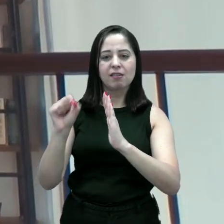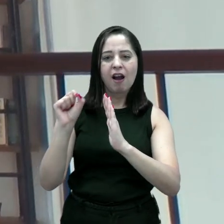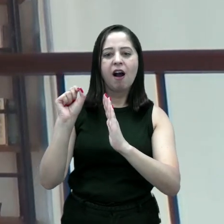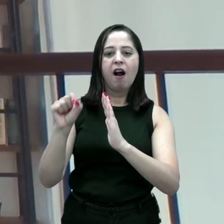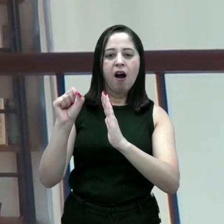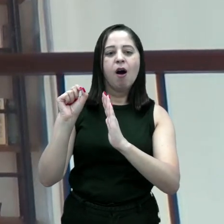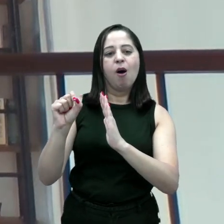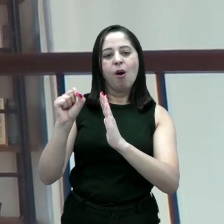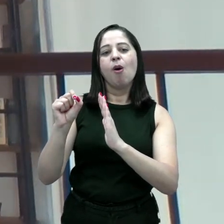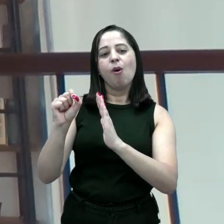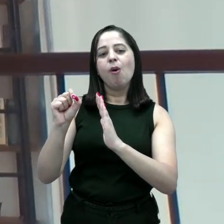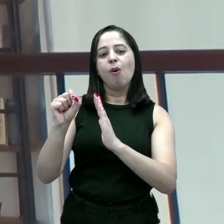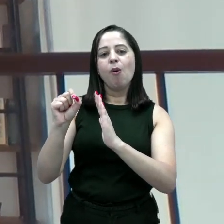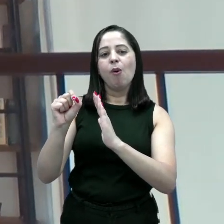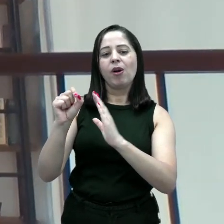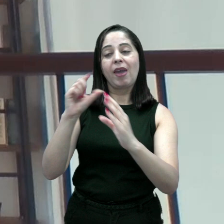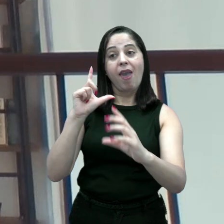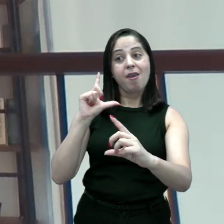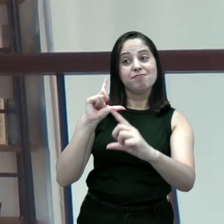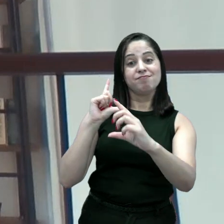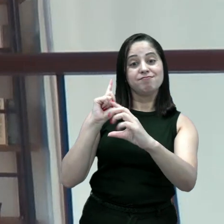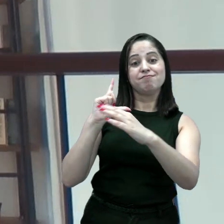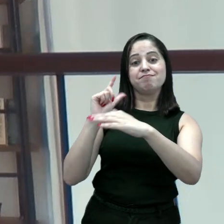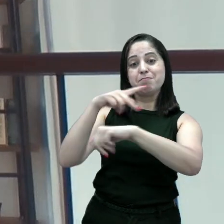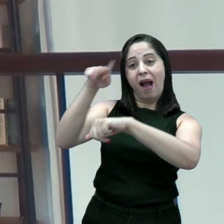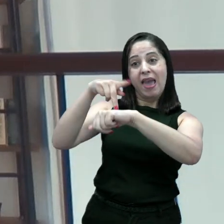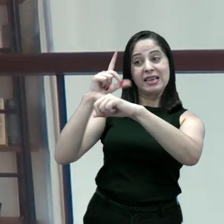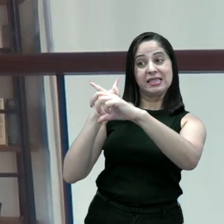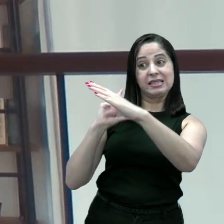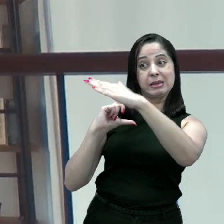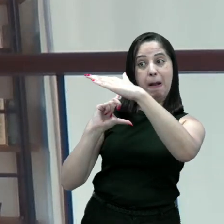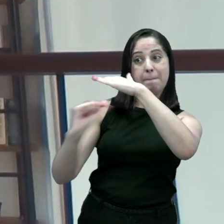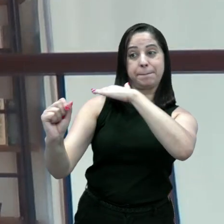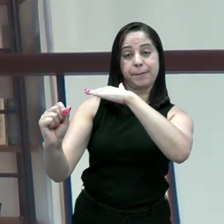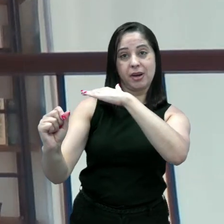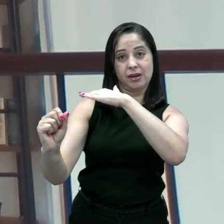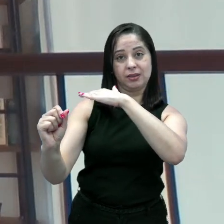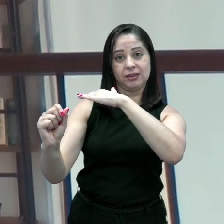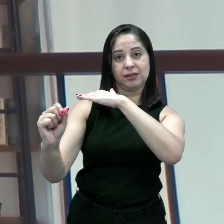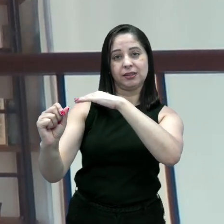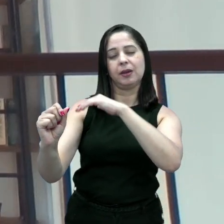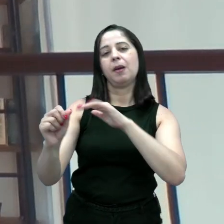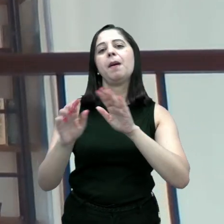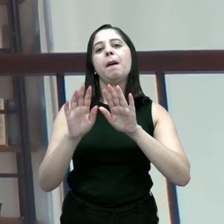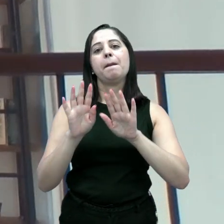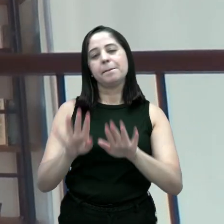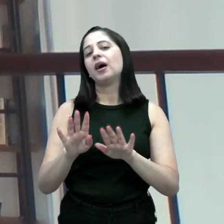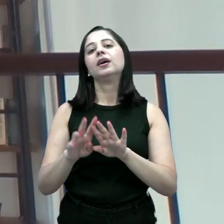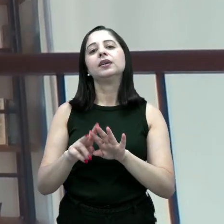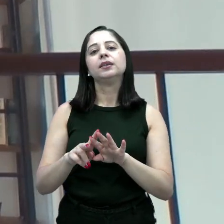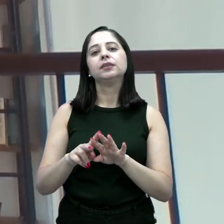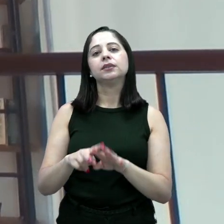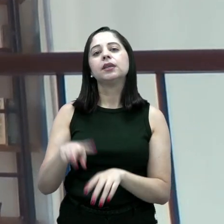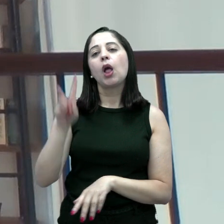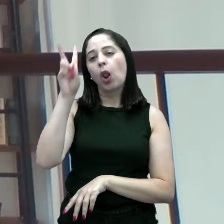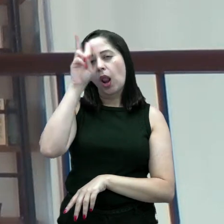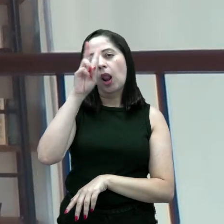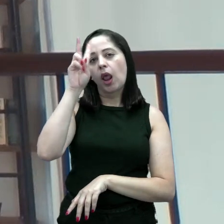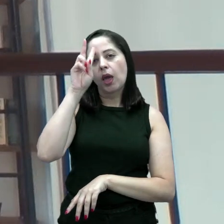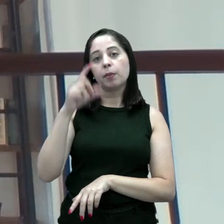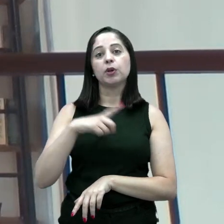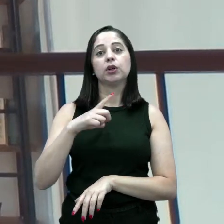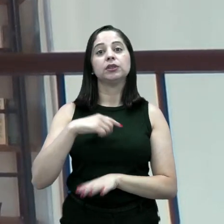tem uma legislação bastante avançada em relação a isso, mas a gente lembra, né, que a gente tem aí um marco na Convenção